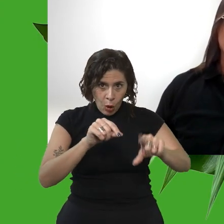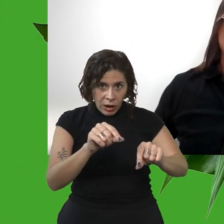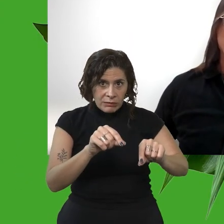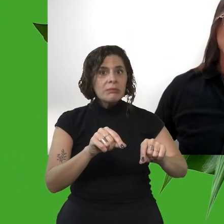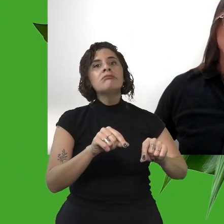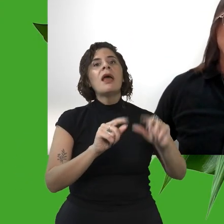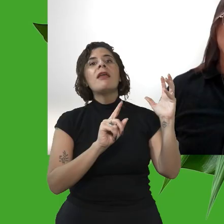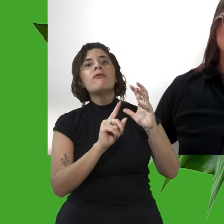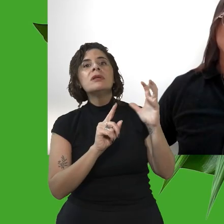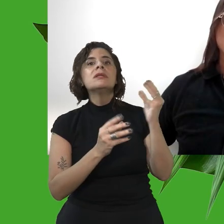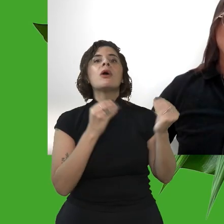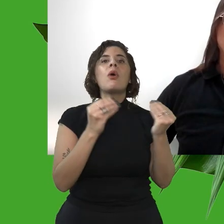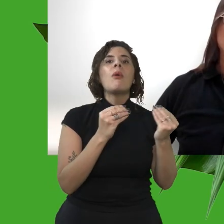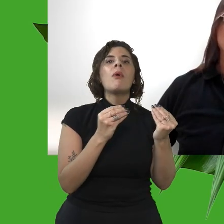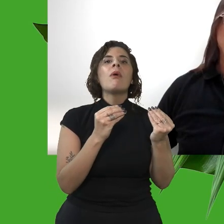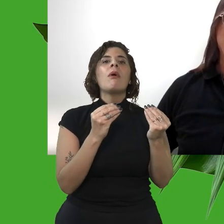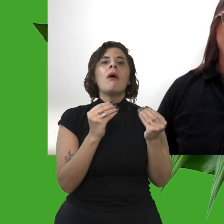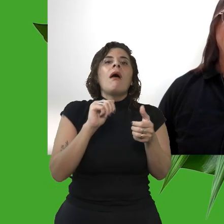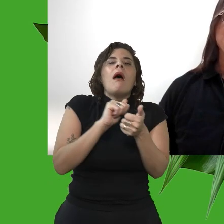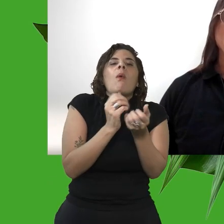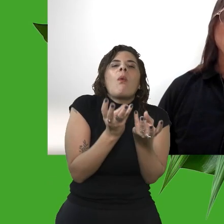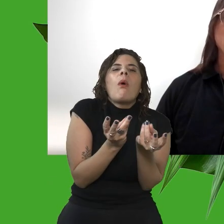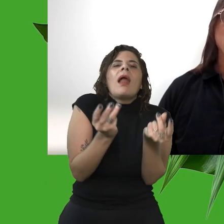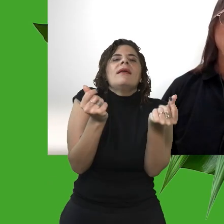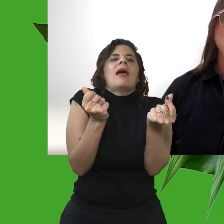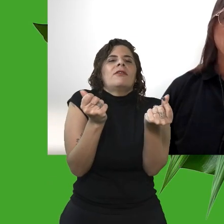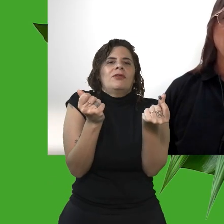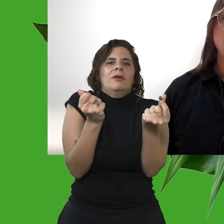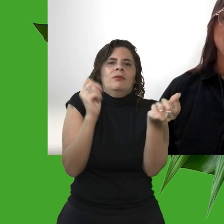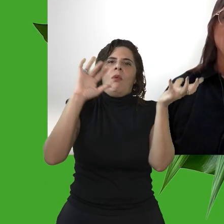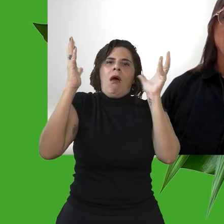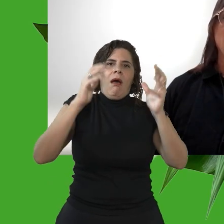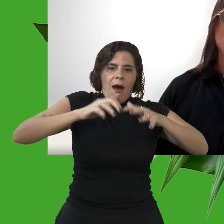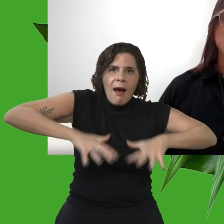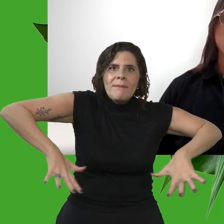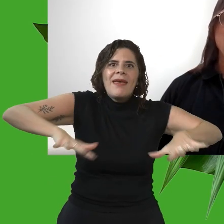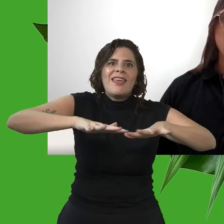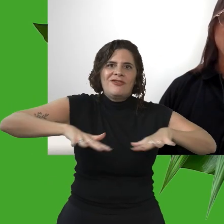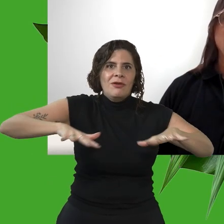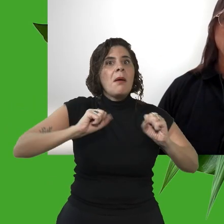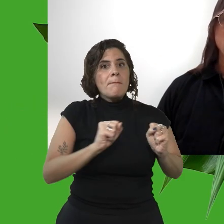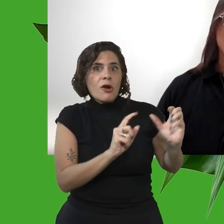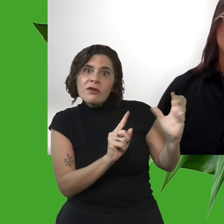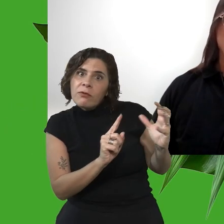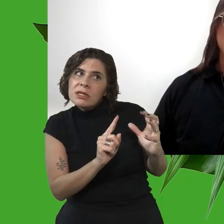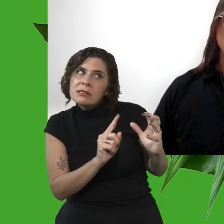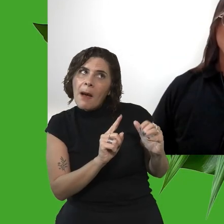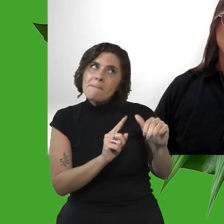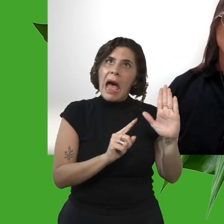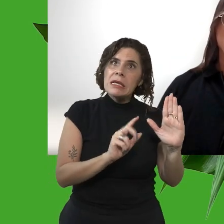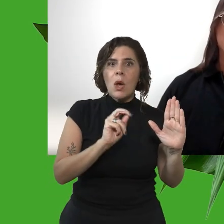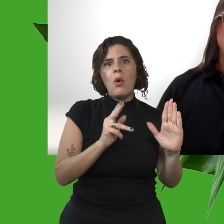também em ações que podem gerar mais ou menos efeitos aí das mudanças climáticas. Então,